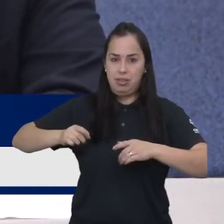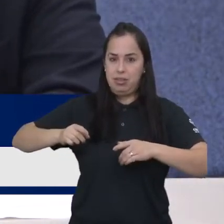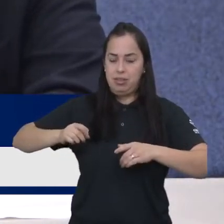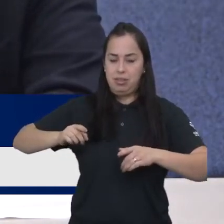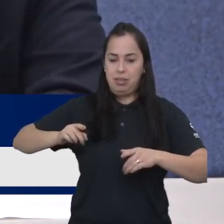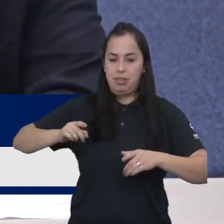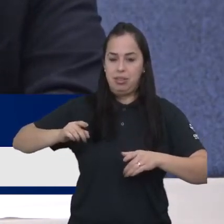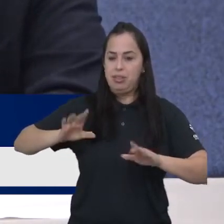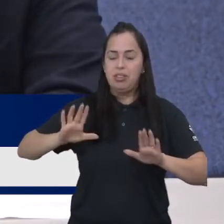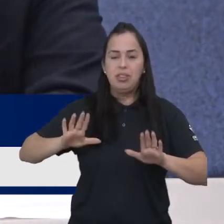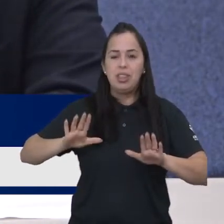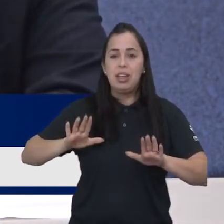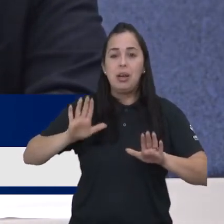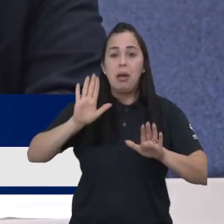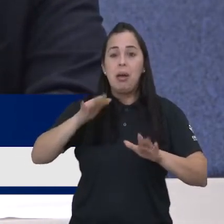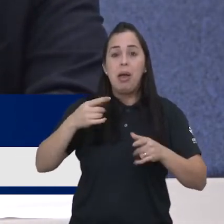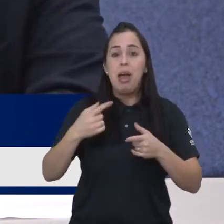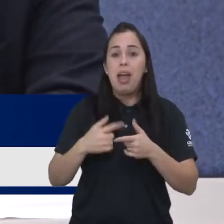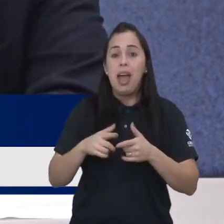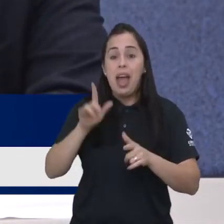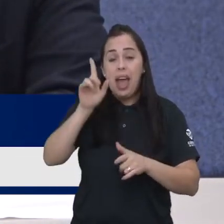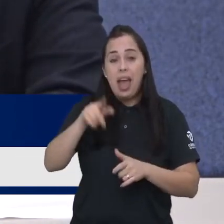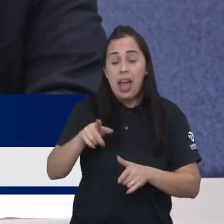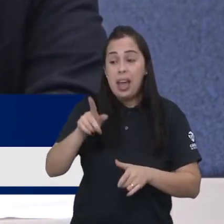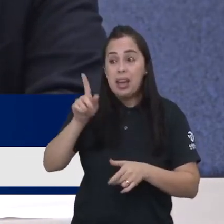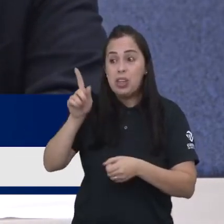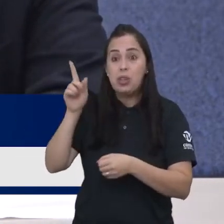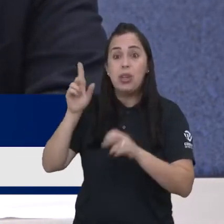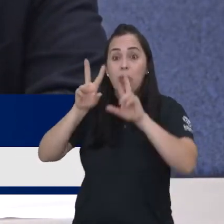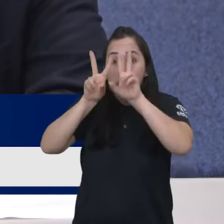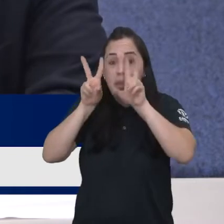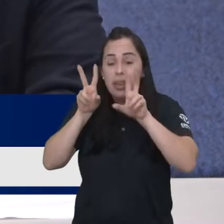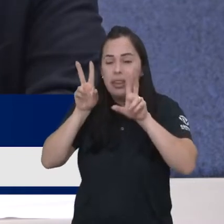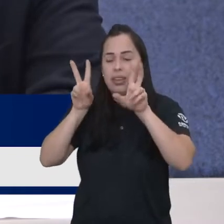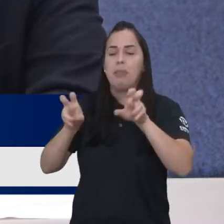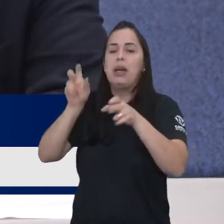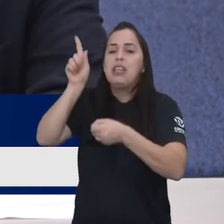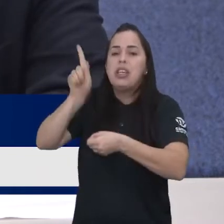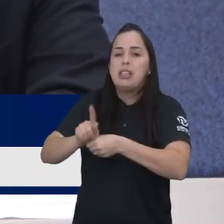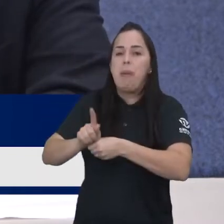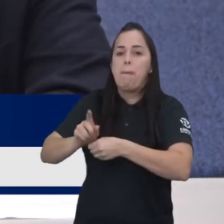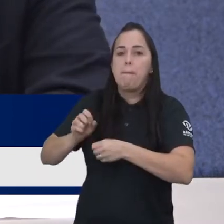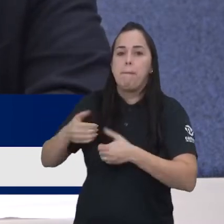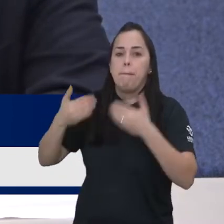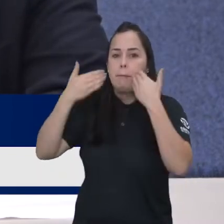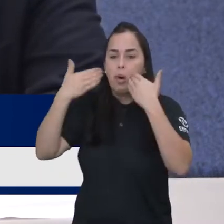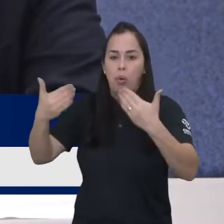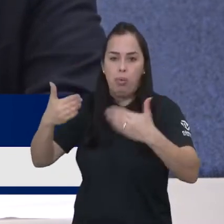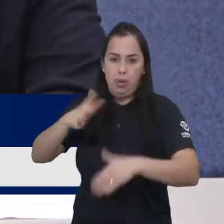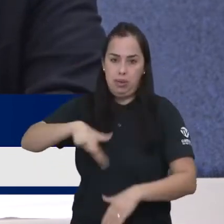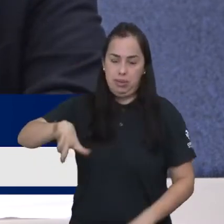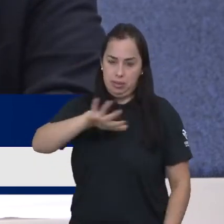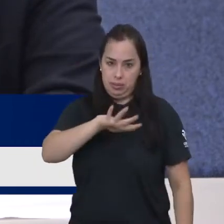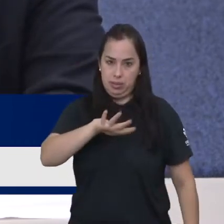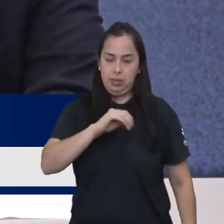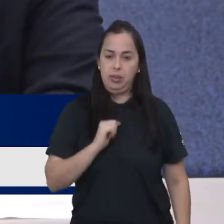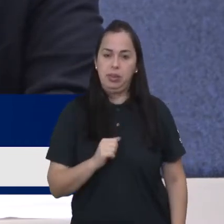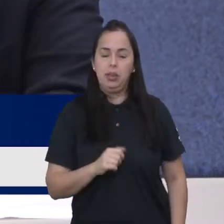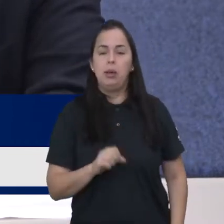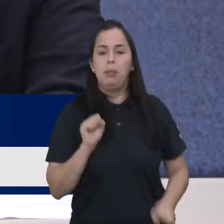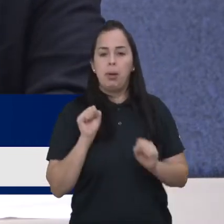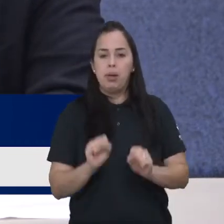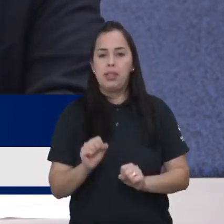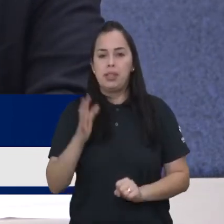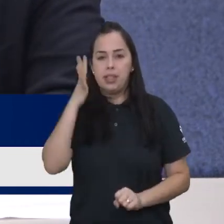ideologização de uma questão que é uma questão de gestão pública e não de partido político A, B ou C. Então,